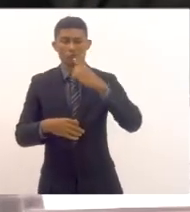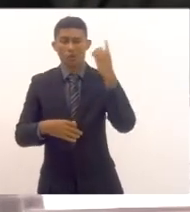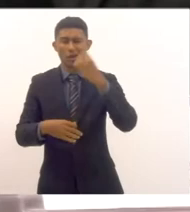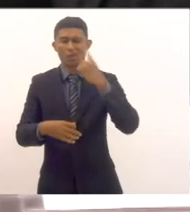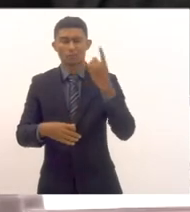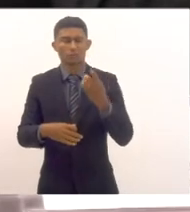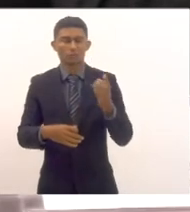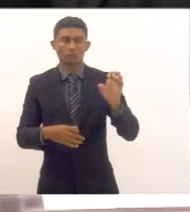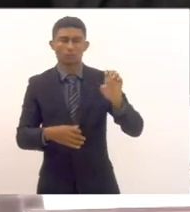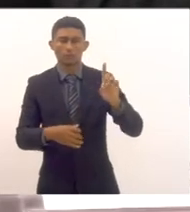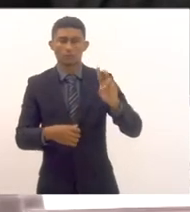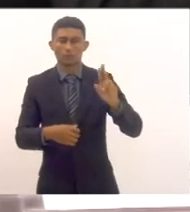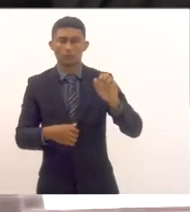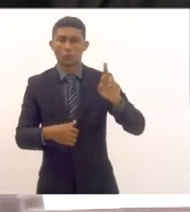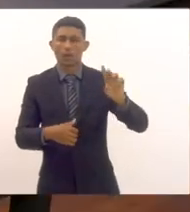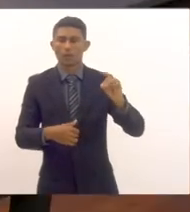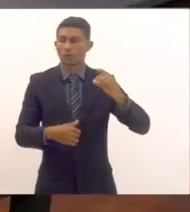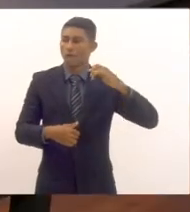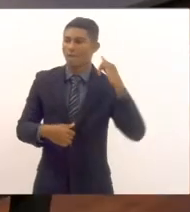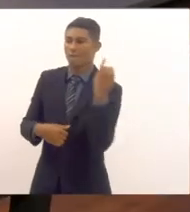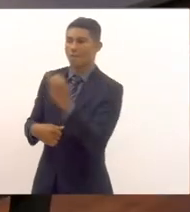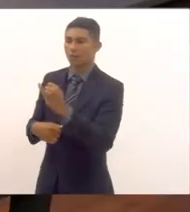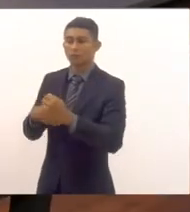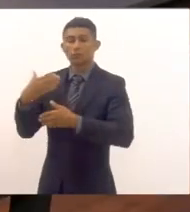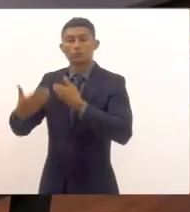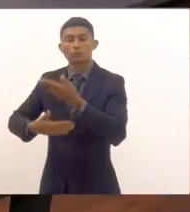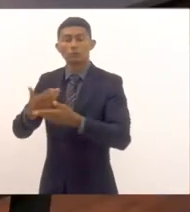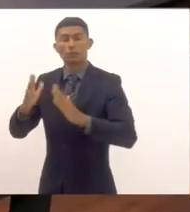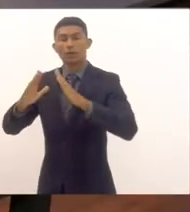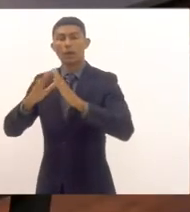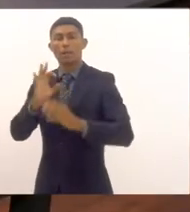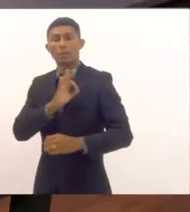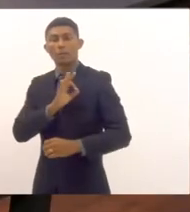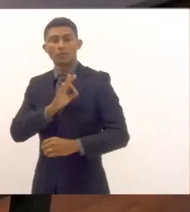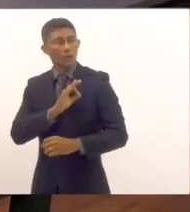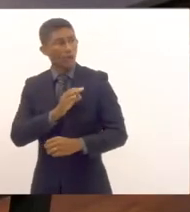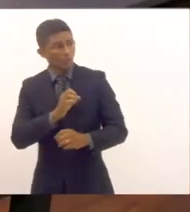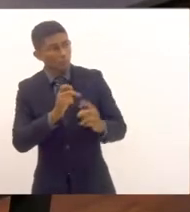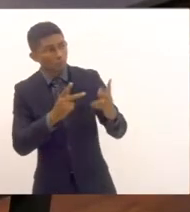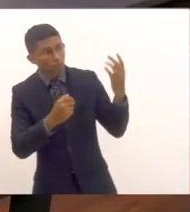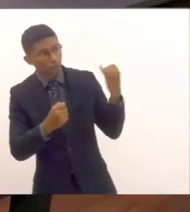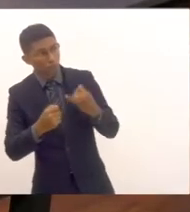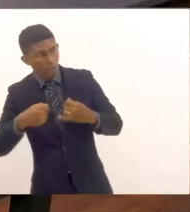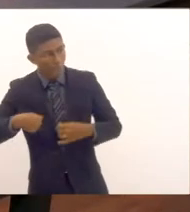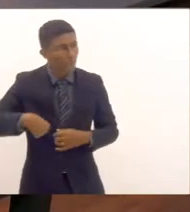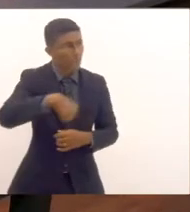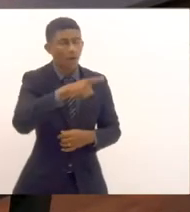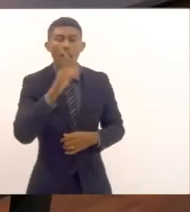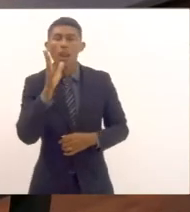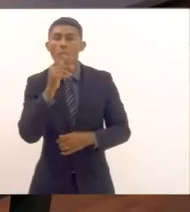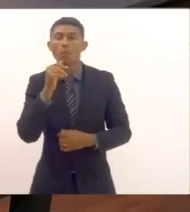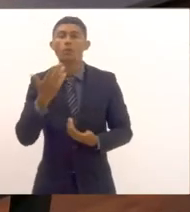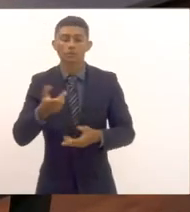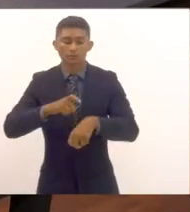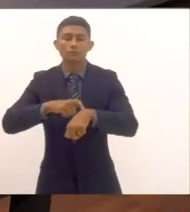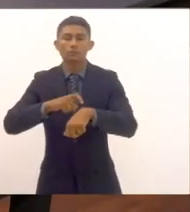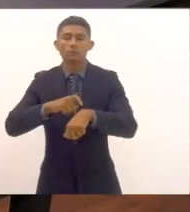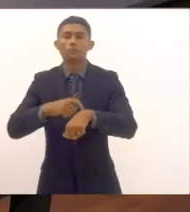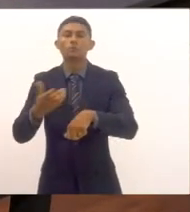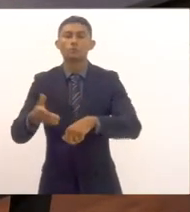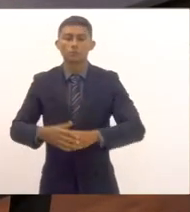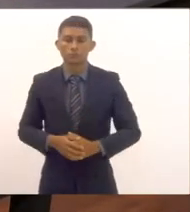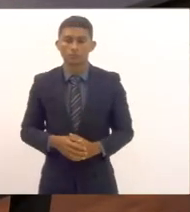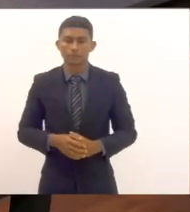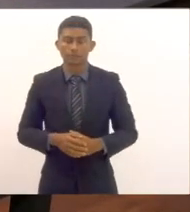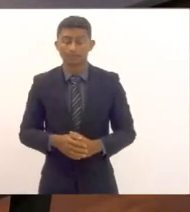Eduardo Santiago chegou a denúncia na delegacia Quanto tempo demora para ser feita a perícia a deputada a